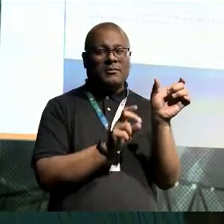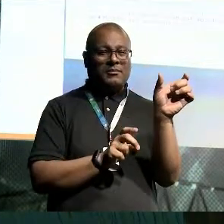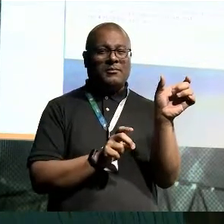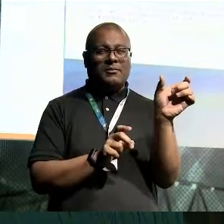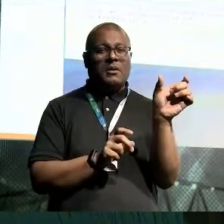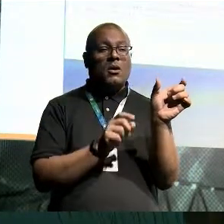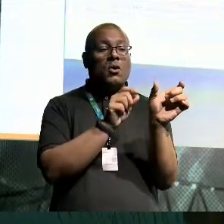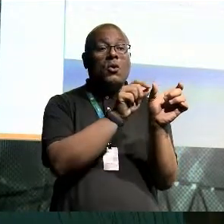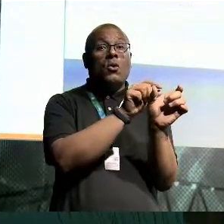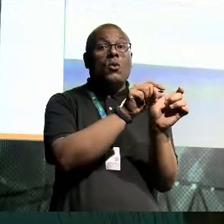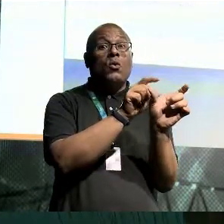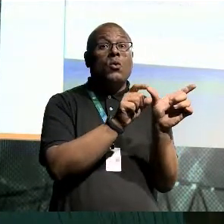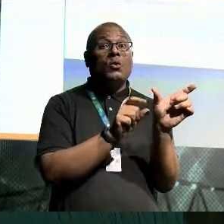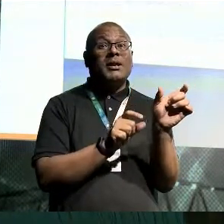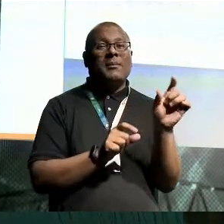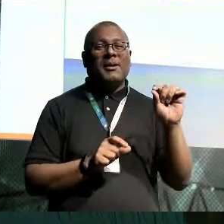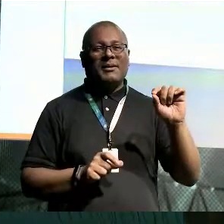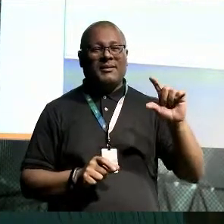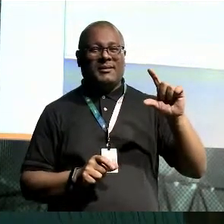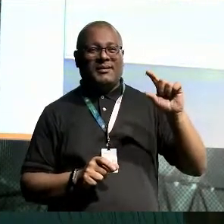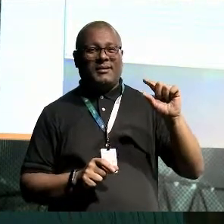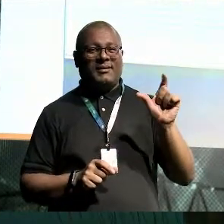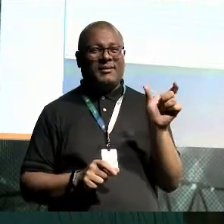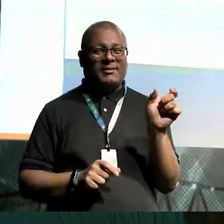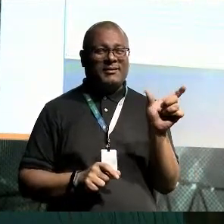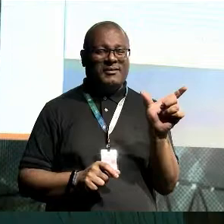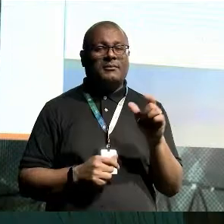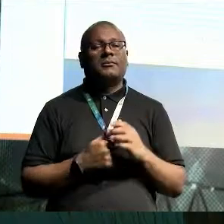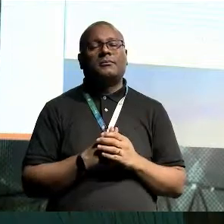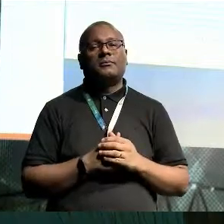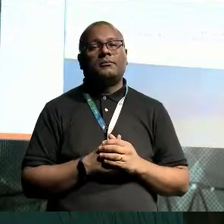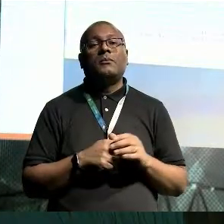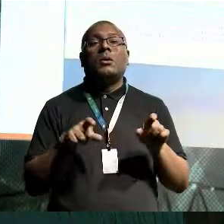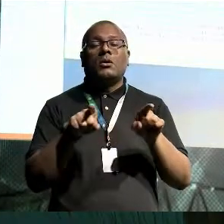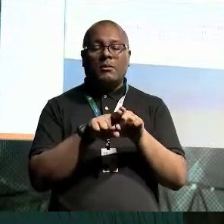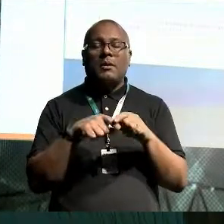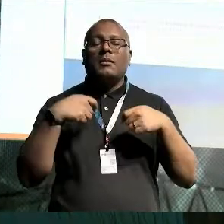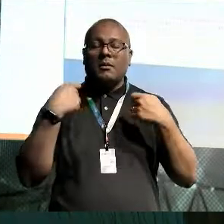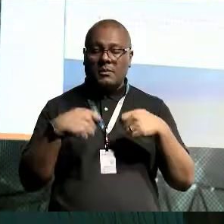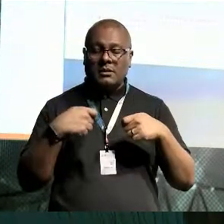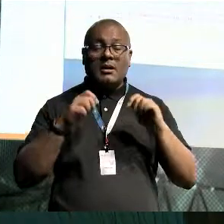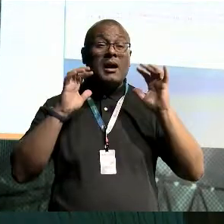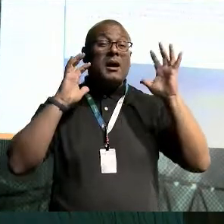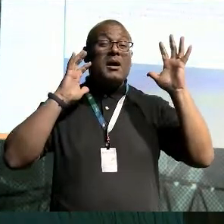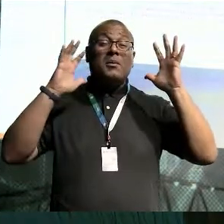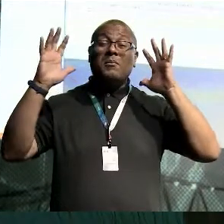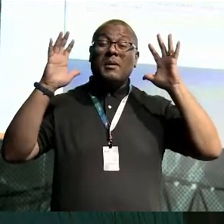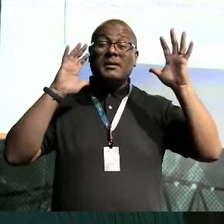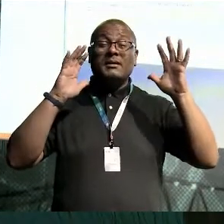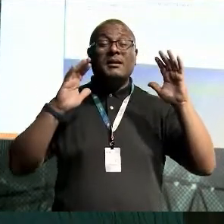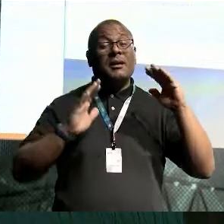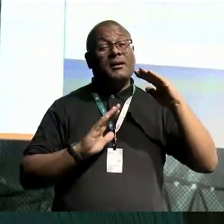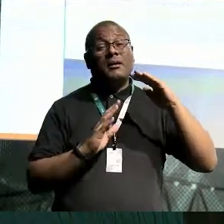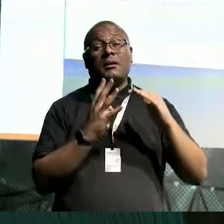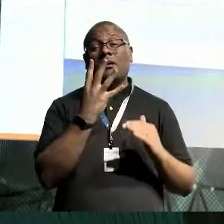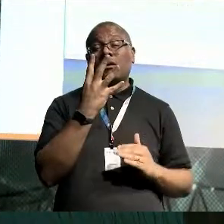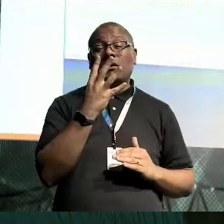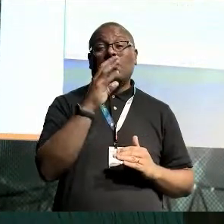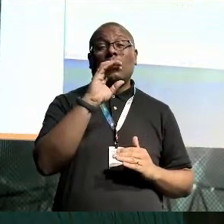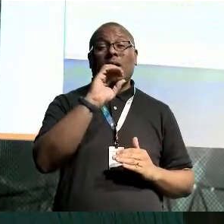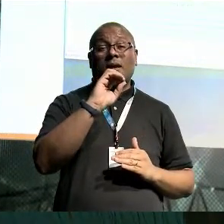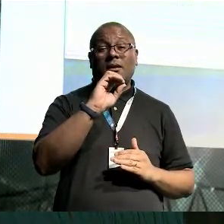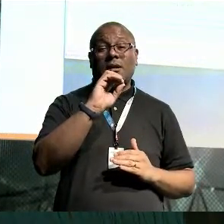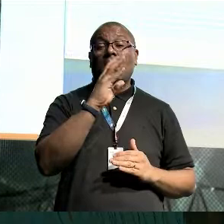o tamanho que está essa caixa sua e que você tem que considerar o mínimo de 48